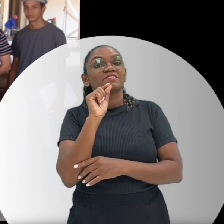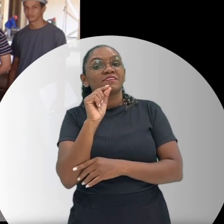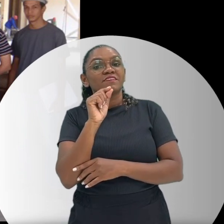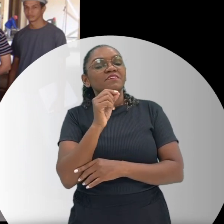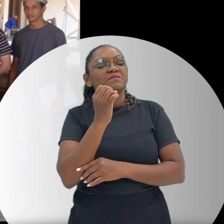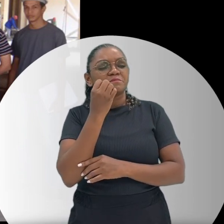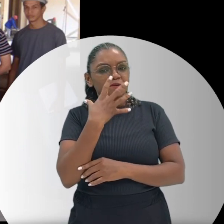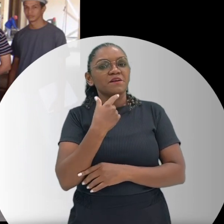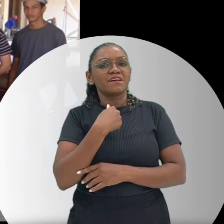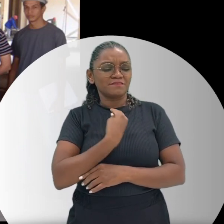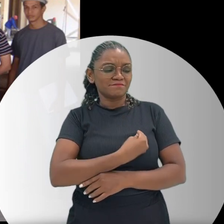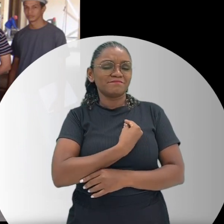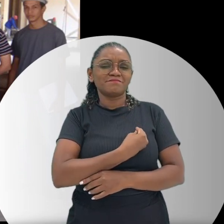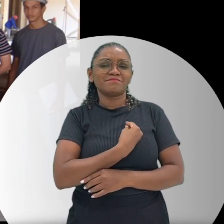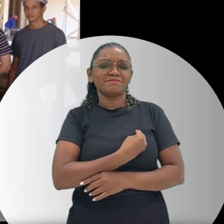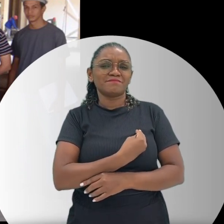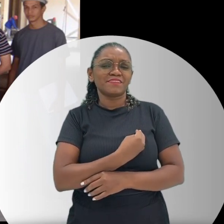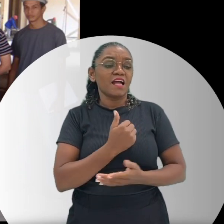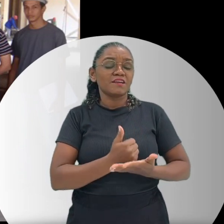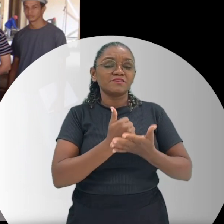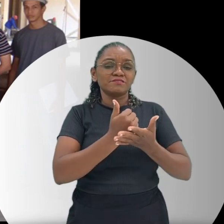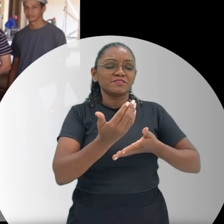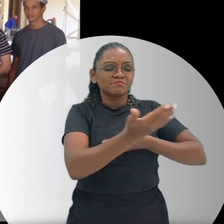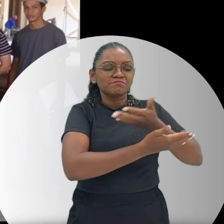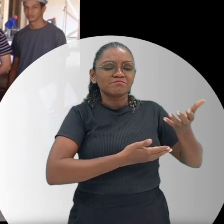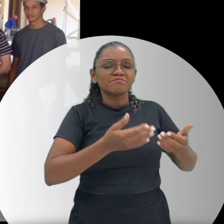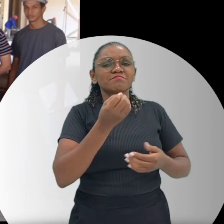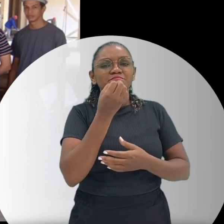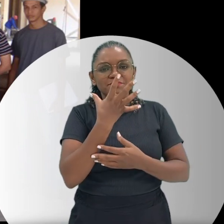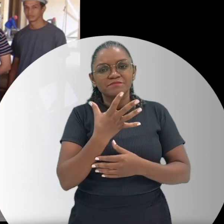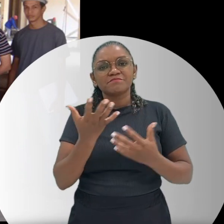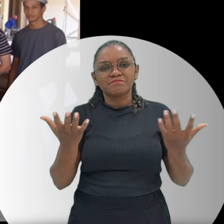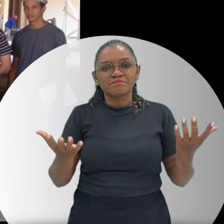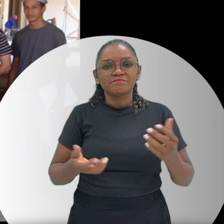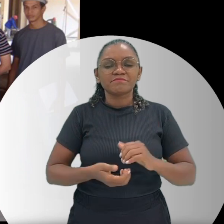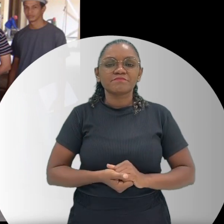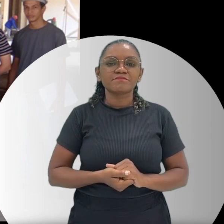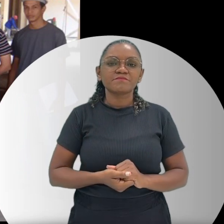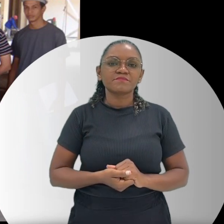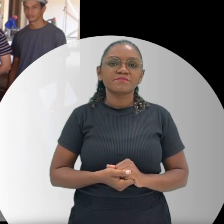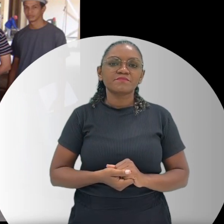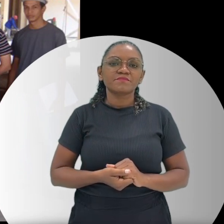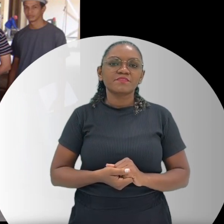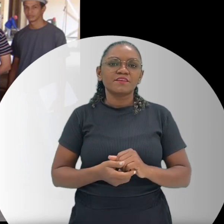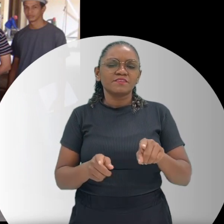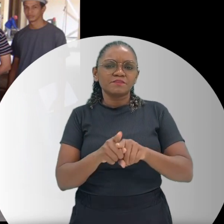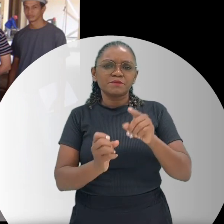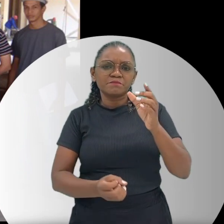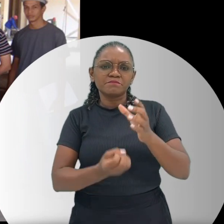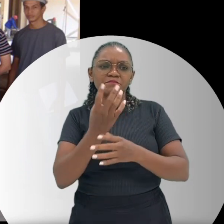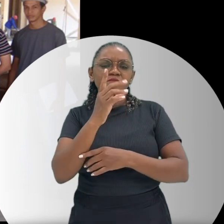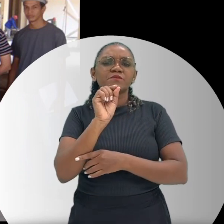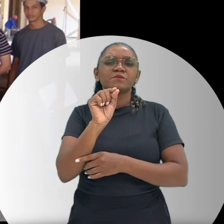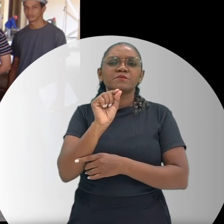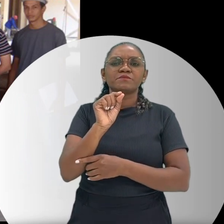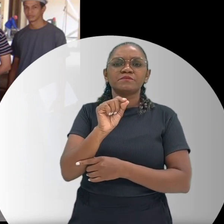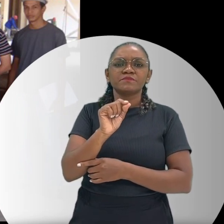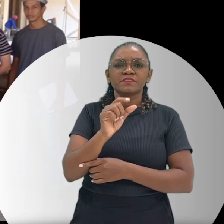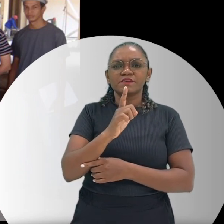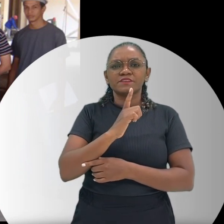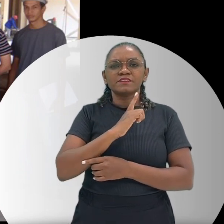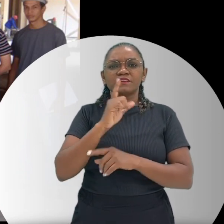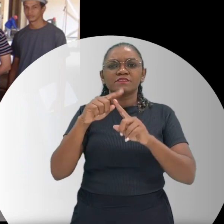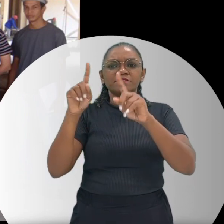orgulho de ter feito parte desse pontapé inicial da nossa instituição. É ver as fundações ali, né? Sem a É, pintura,